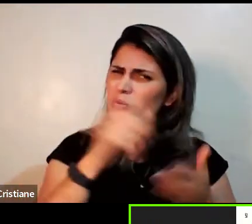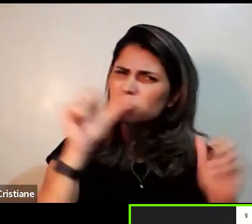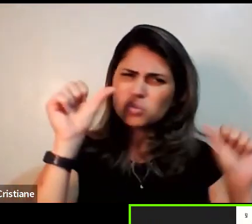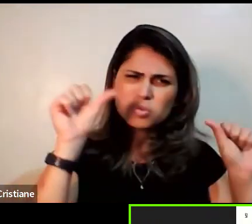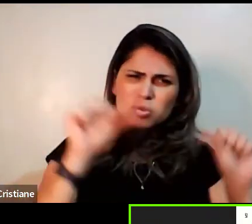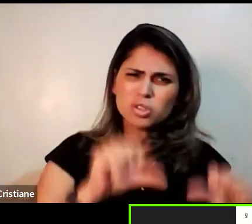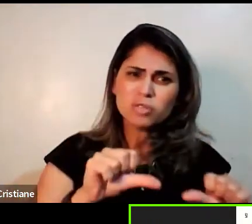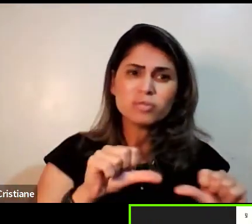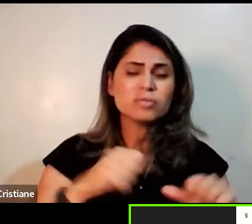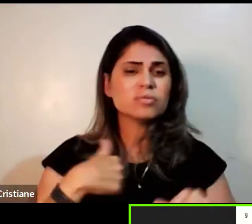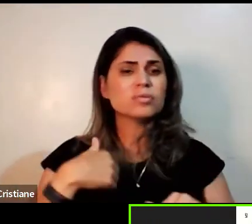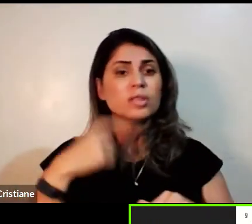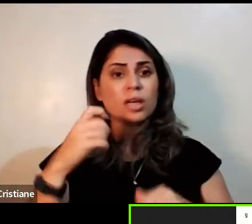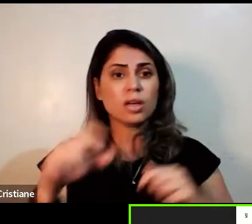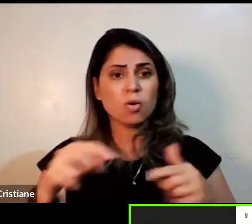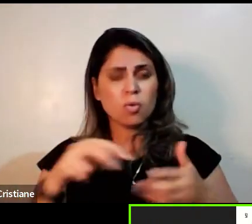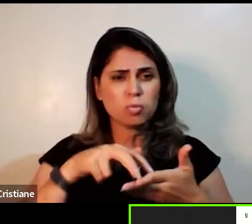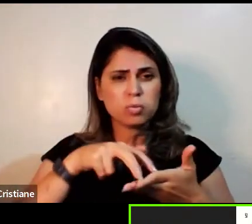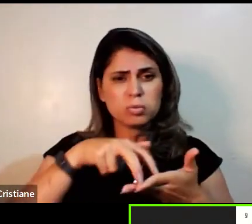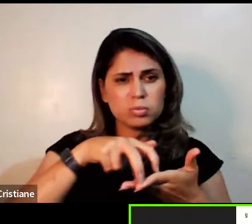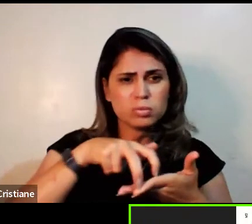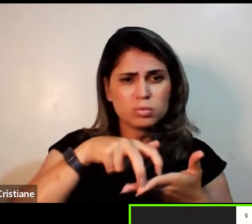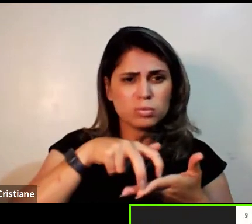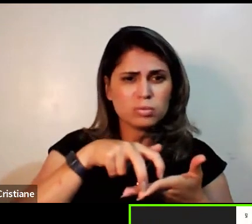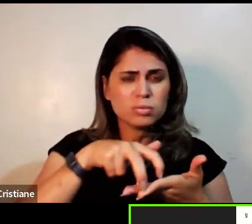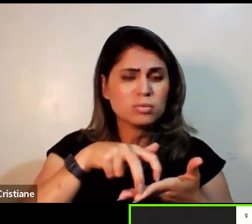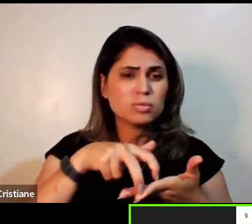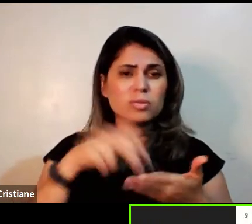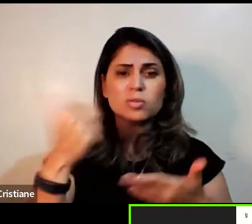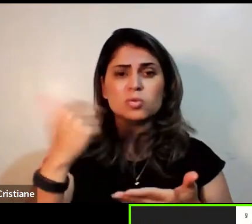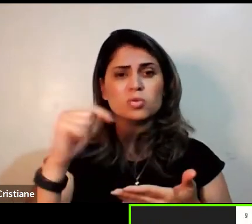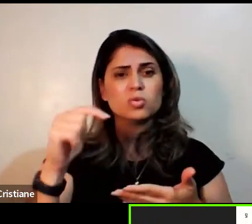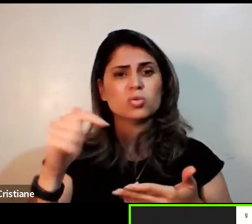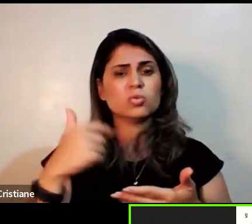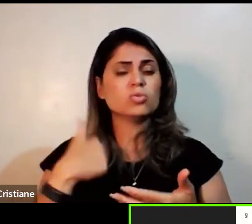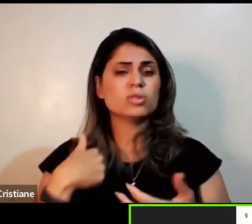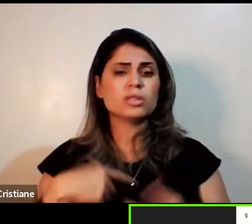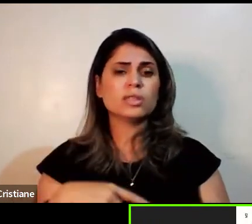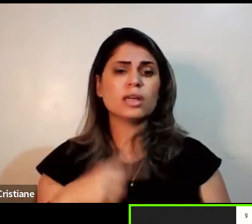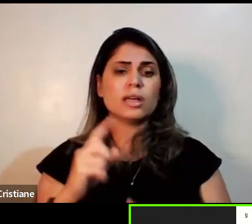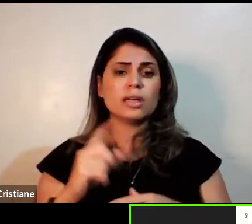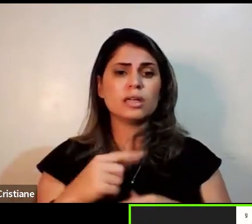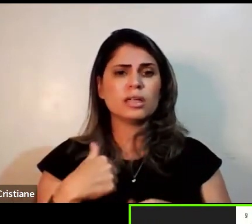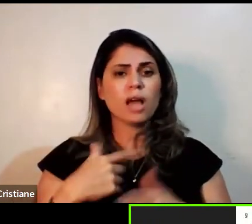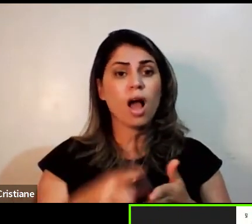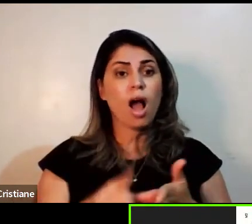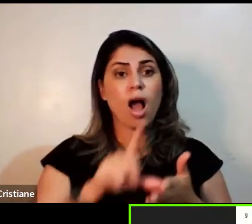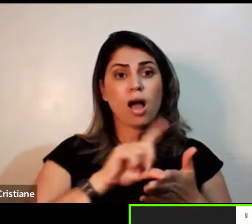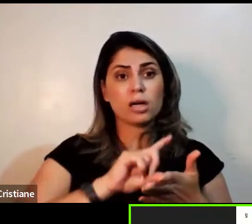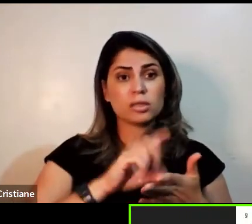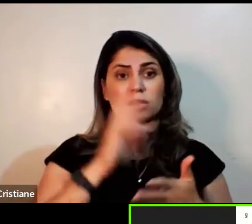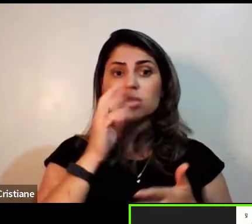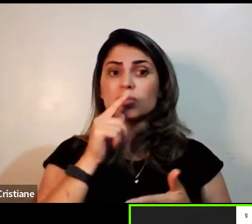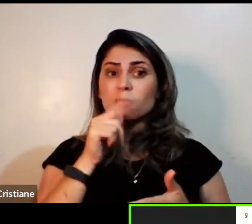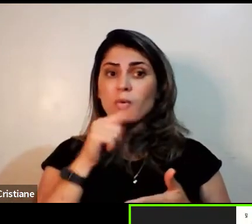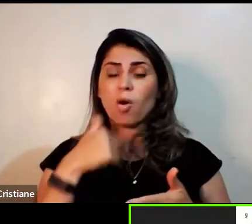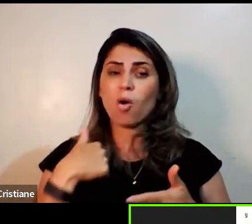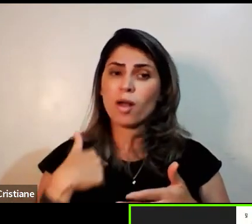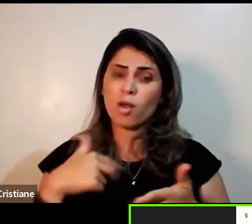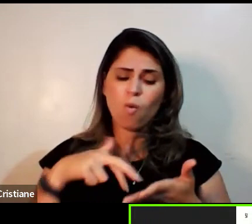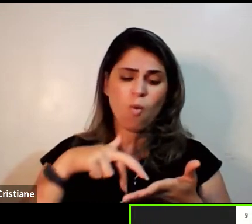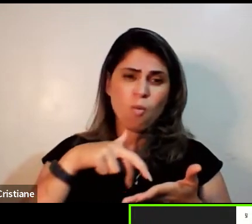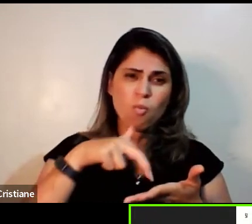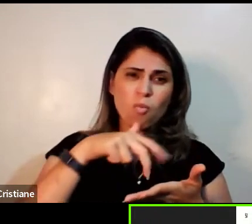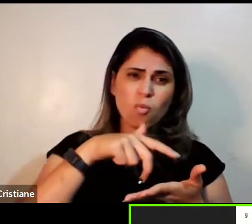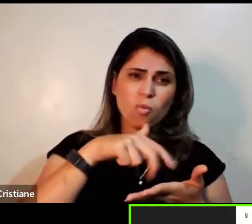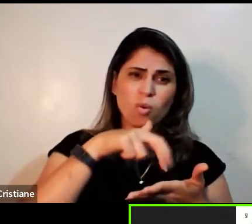andar, sem equilíbrio. Eu consegui apenas, antes do projeto, né? Eu conseguia apenas andar dentro de casa e segurando